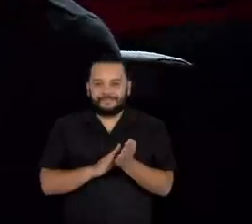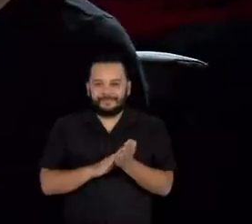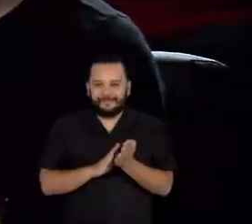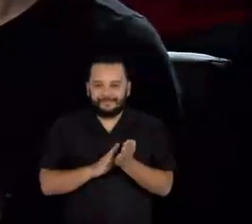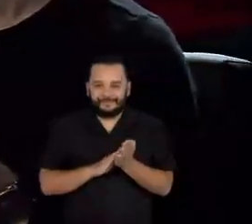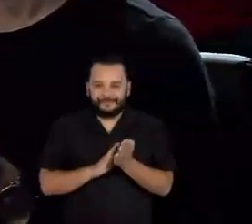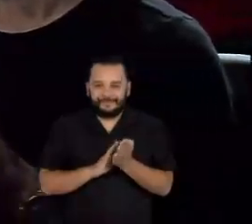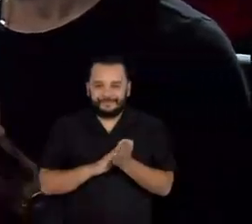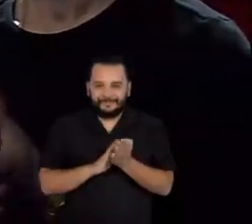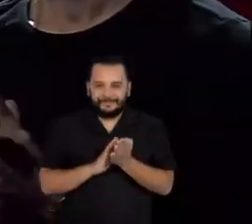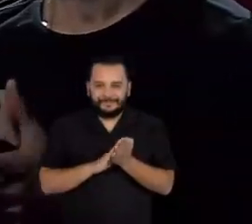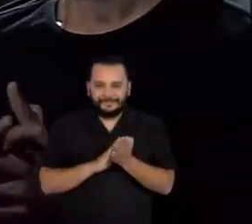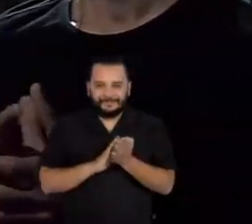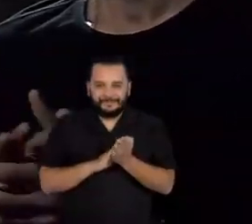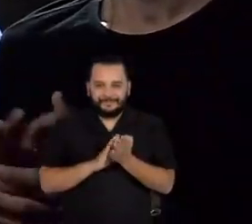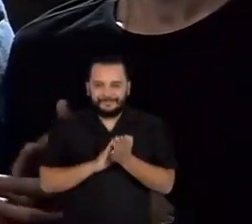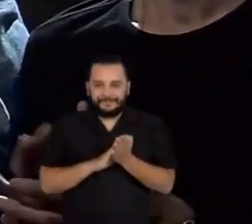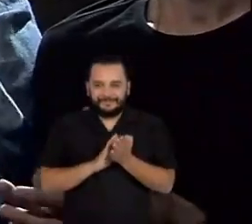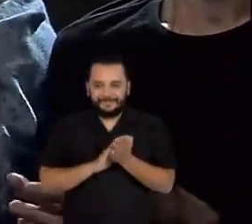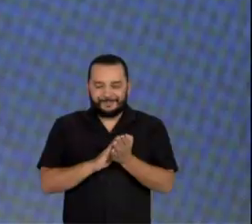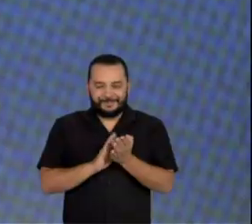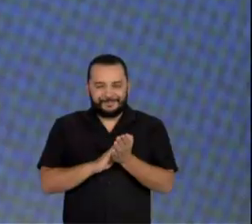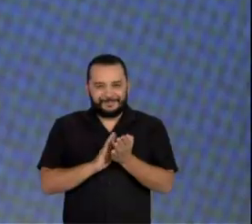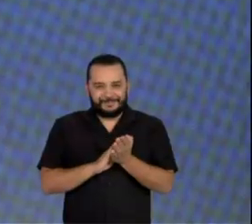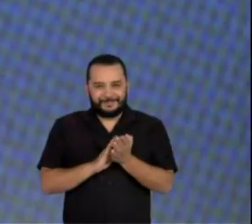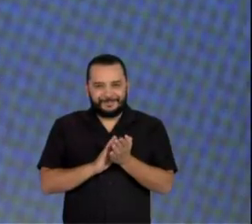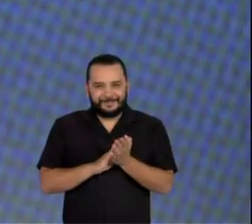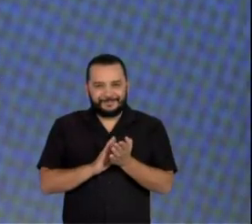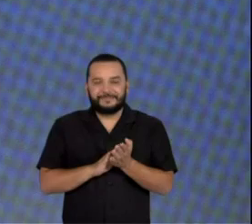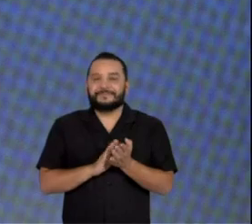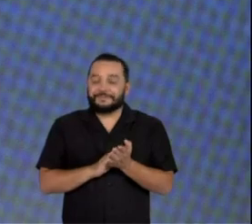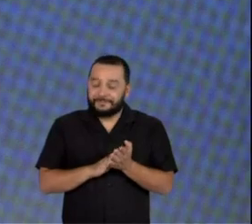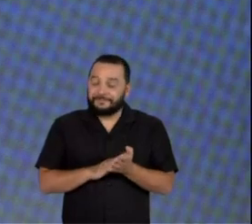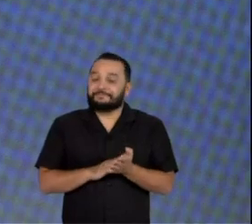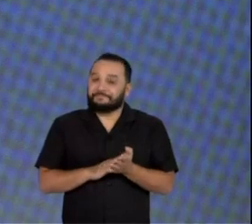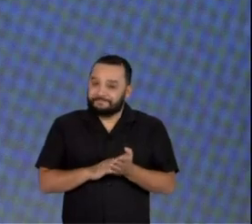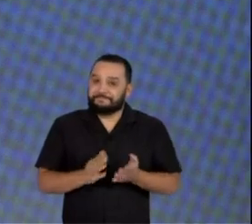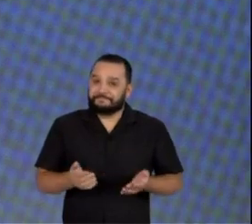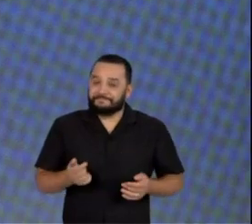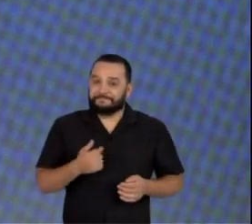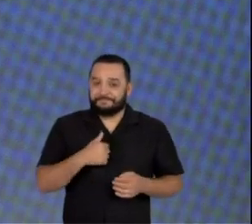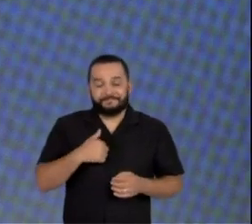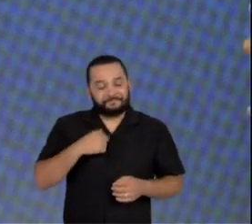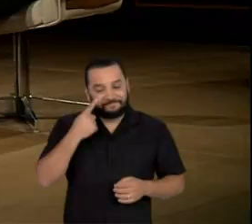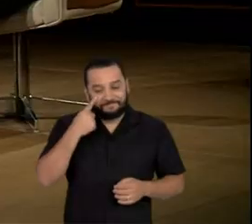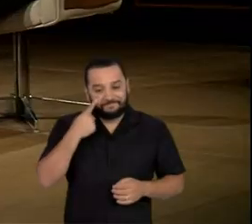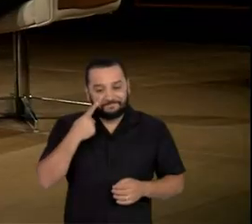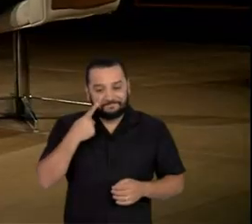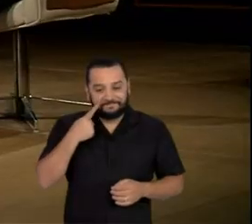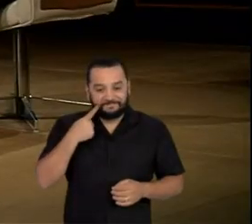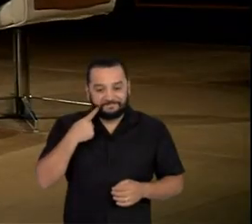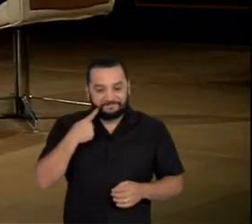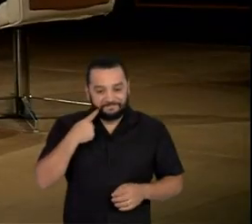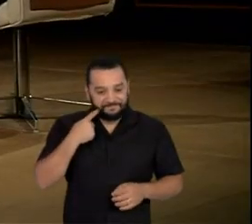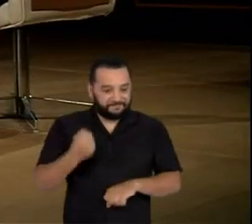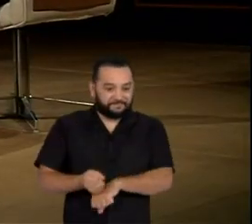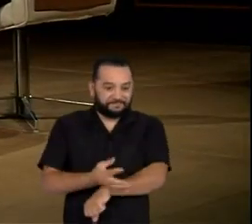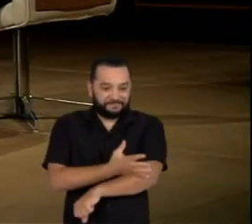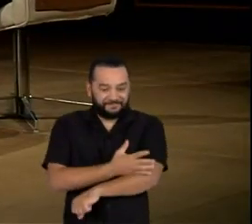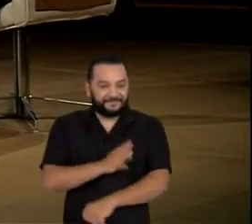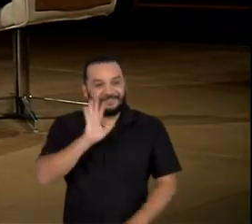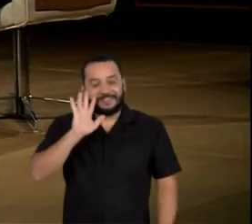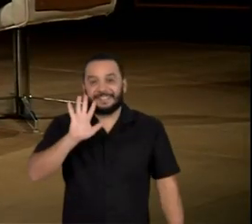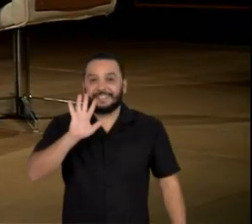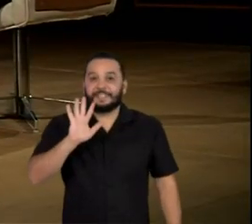Eu que vou chorar. Não, é impossível. É impossível. Sou eu que vou chorar. Não, eu que vou chorar. É